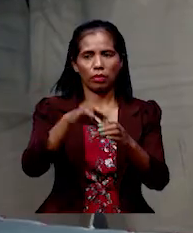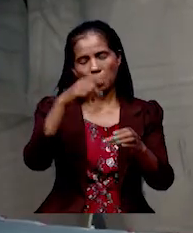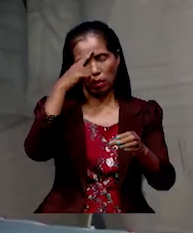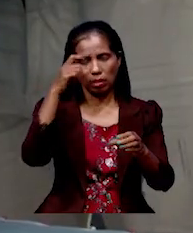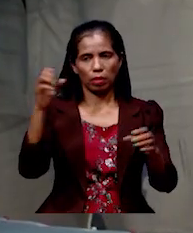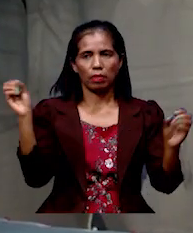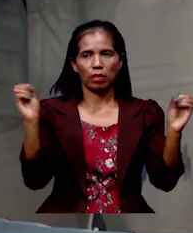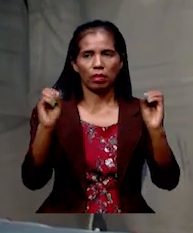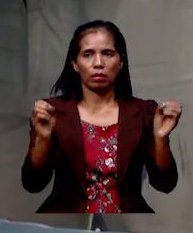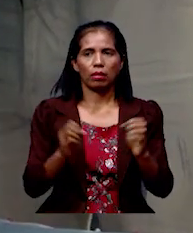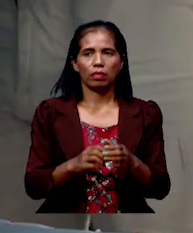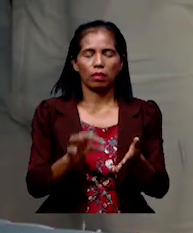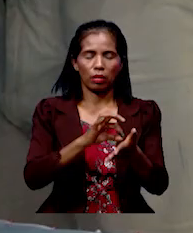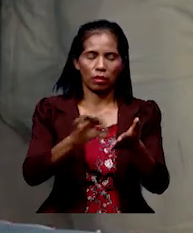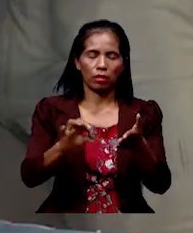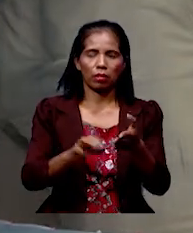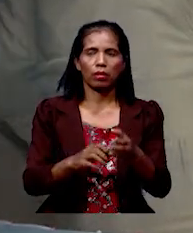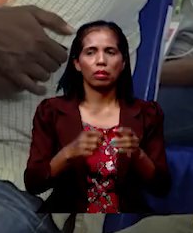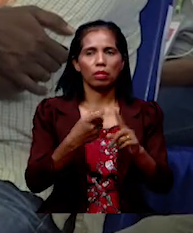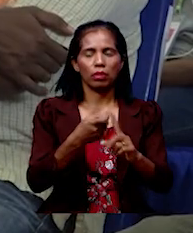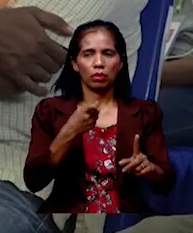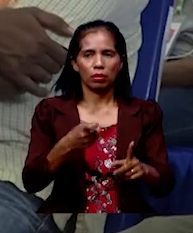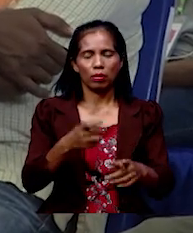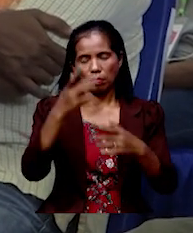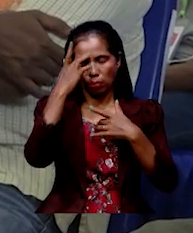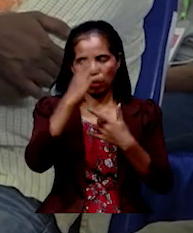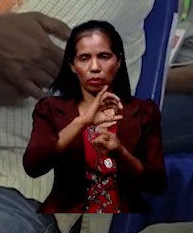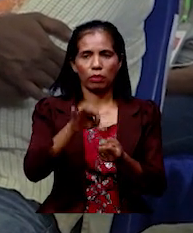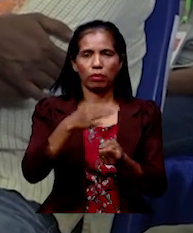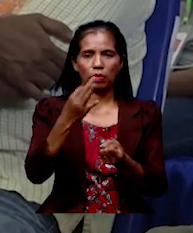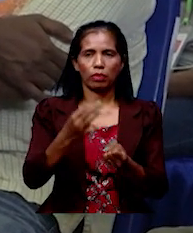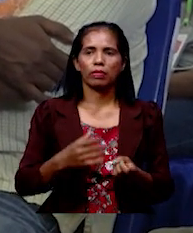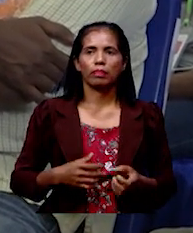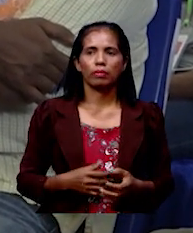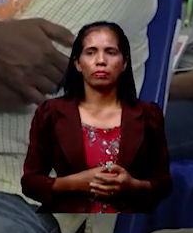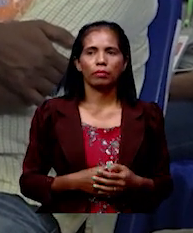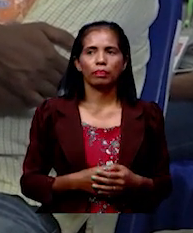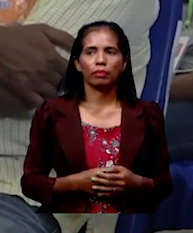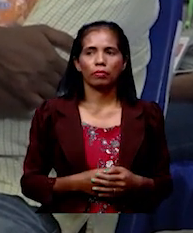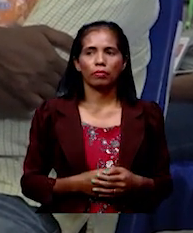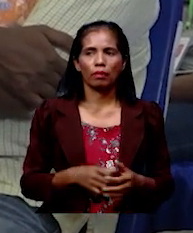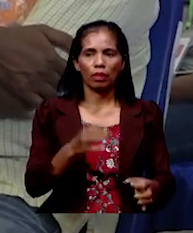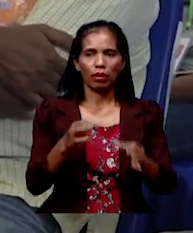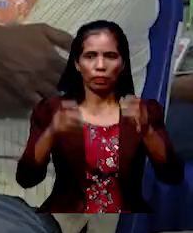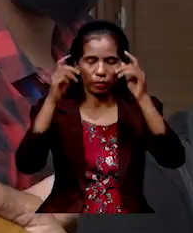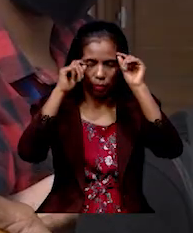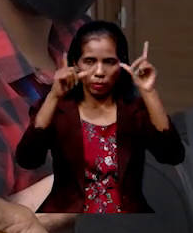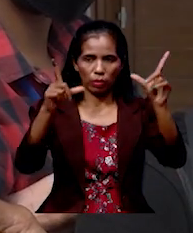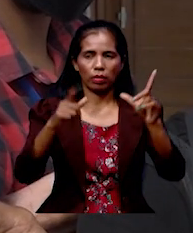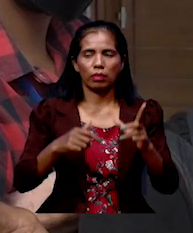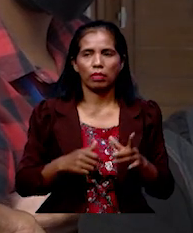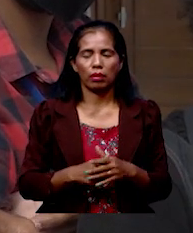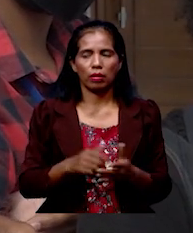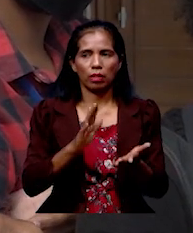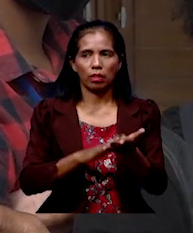iha recenseamento eleitoral, impacto husi pandemia COVID-19. Mesmo Timor-Leste ve